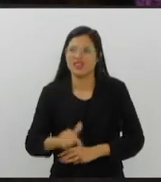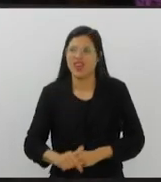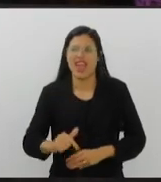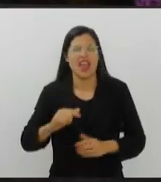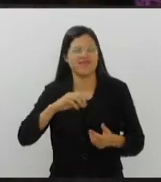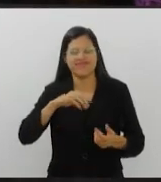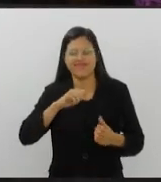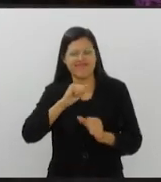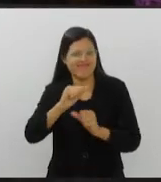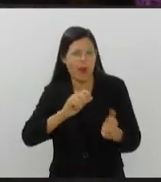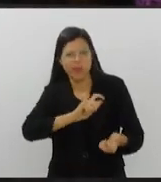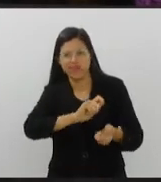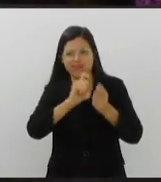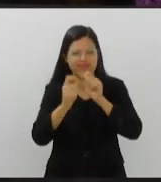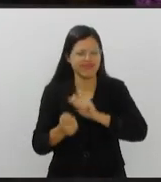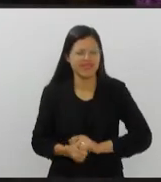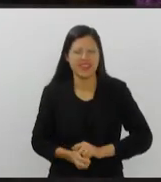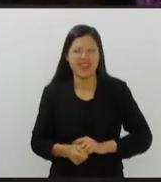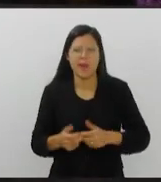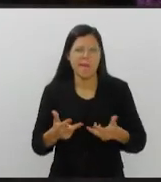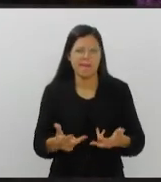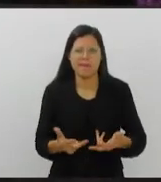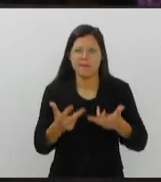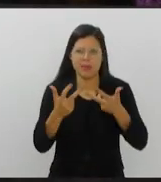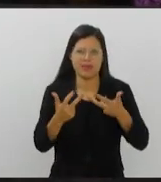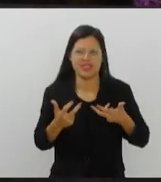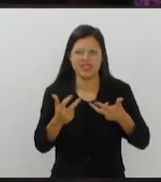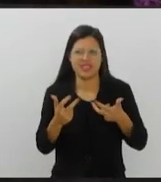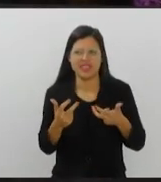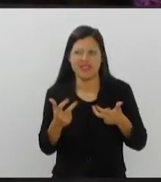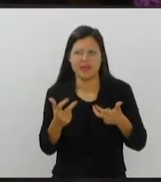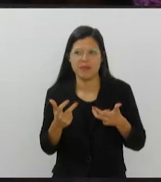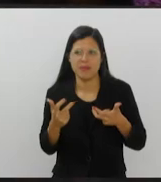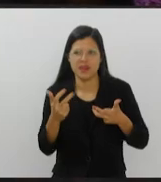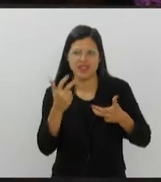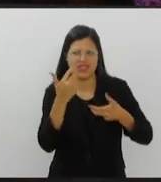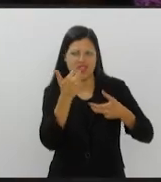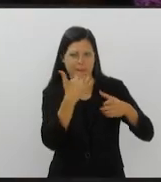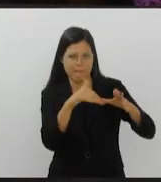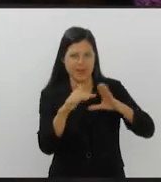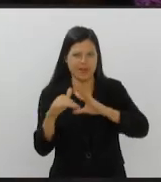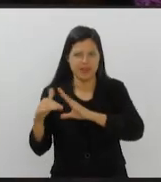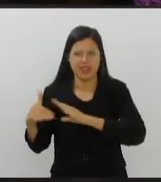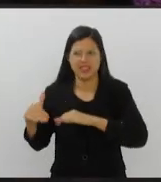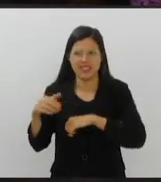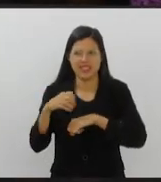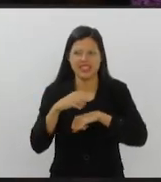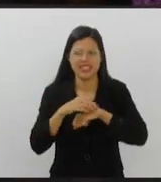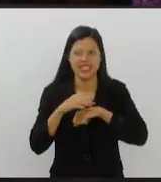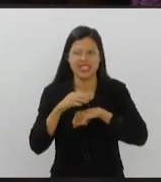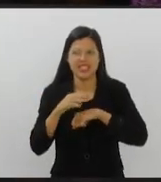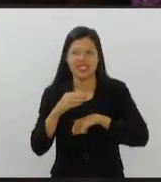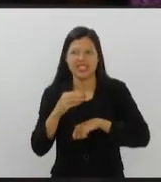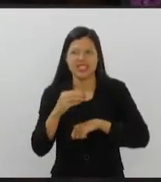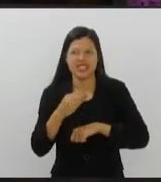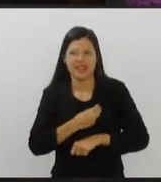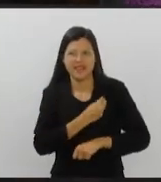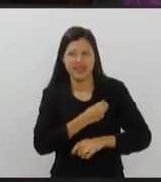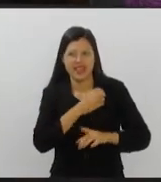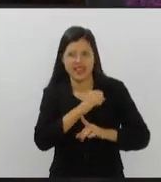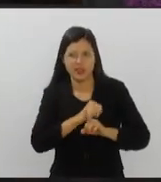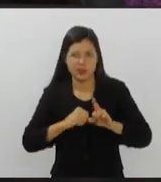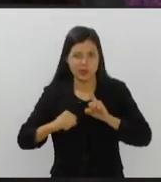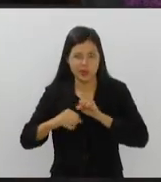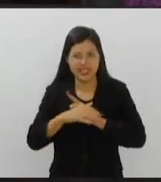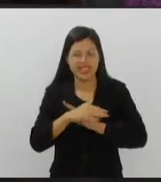mudança. Eu vejo que isso... A gente manda mensagens para as pessoas, que a vida, a sociedade, ela